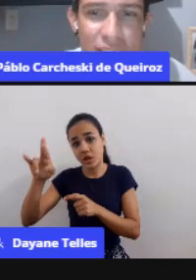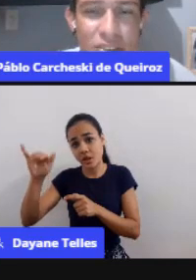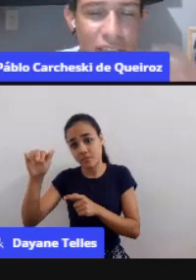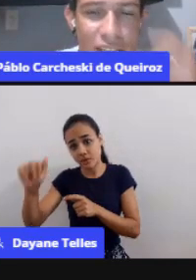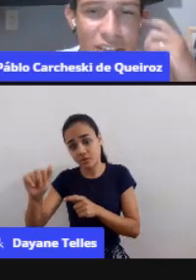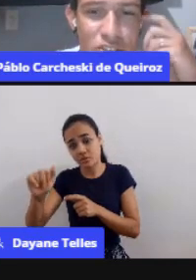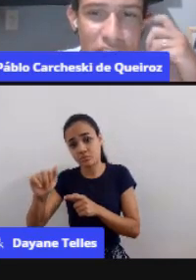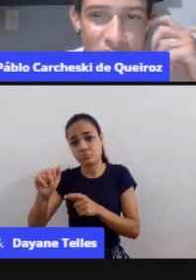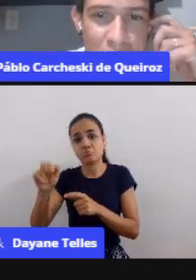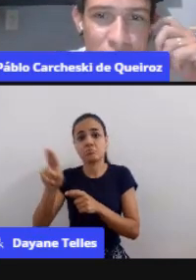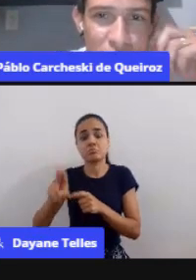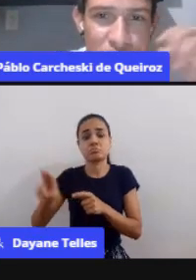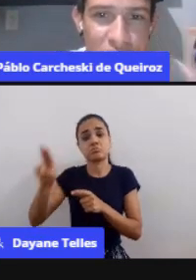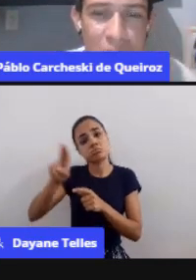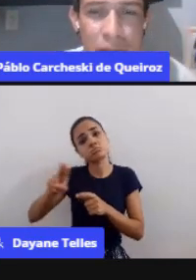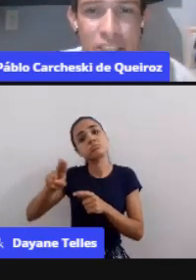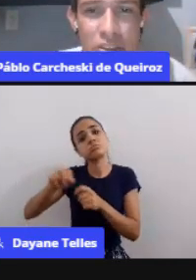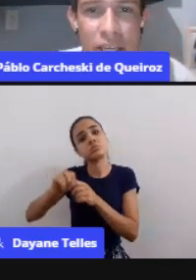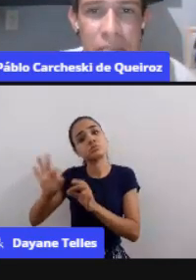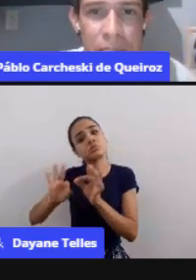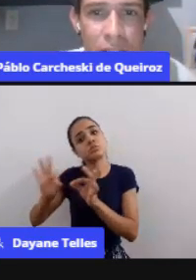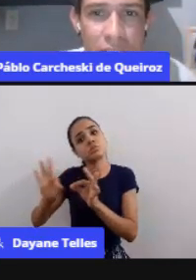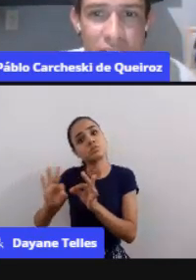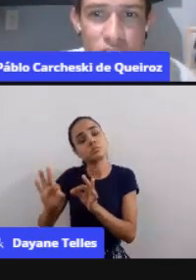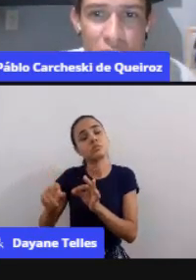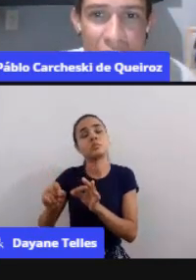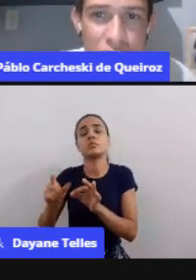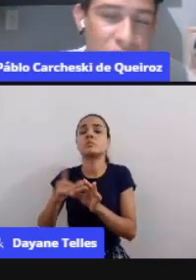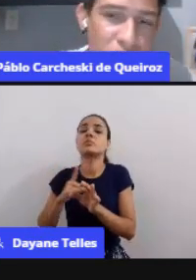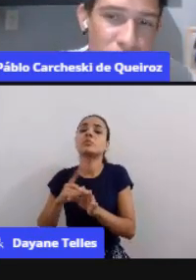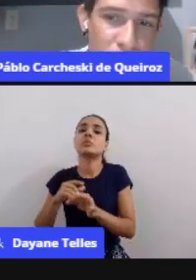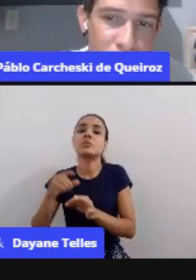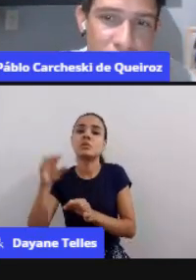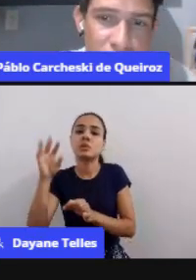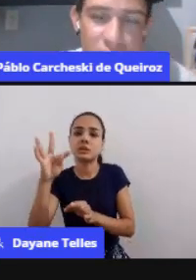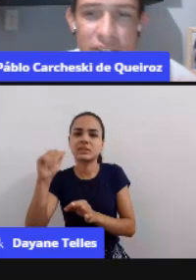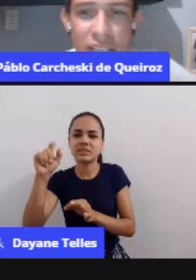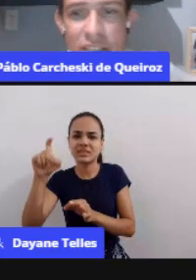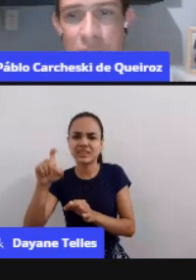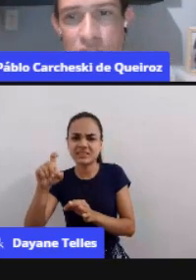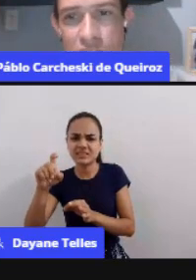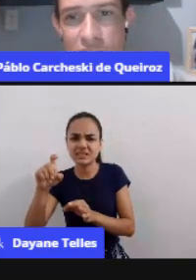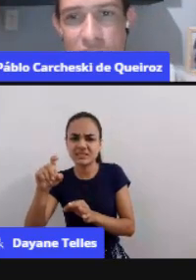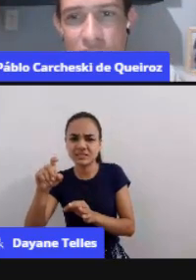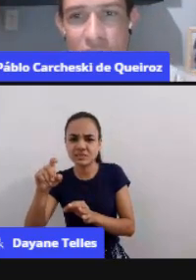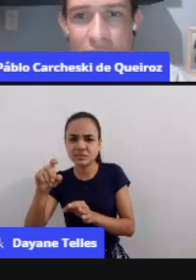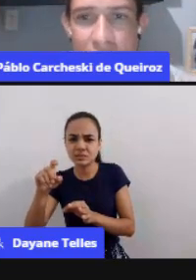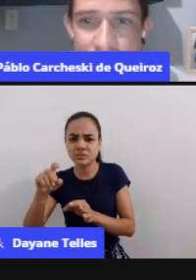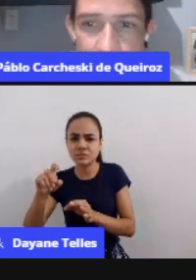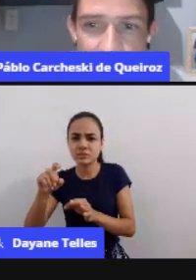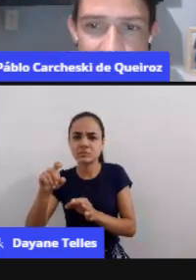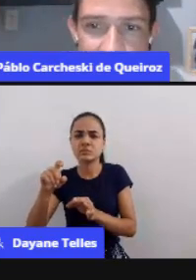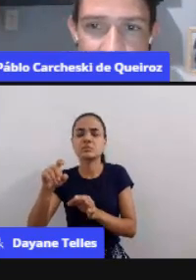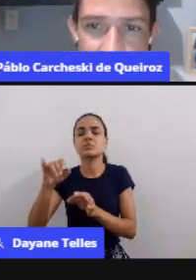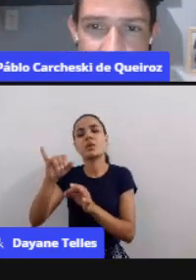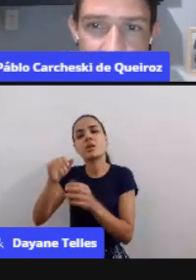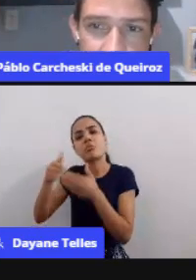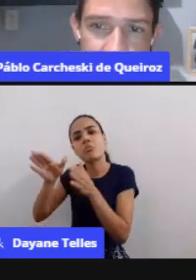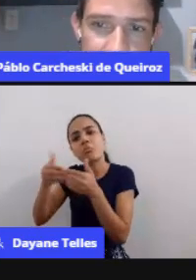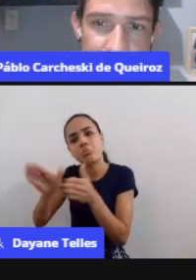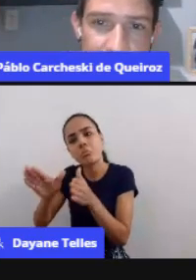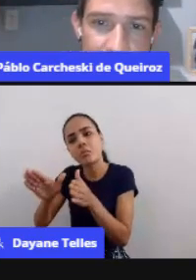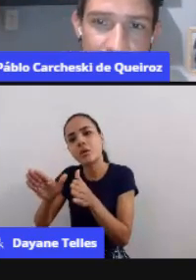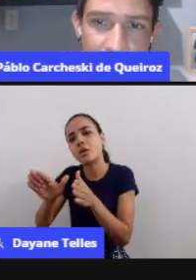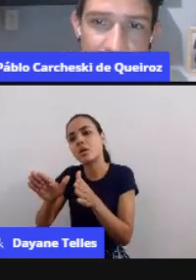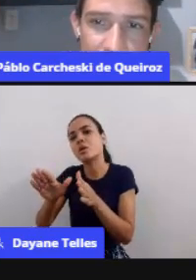do estacionamento, eu deixei em aberto, né? A questão do gráfico, que a gente quis trazer para vocês. Então, essa representação